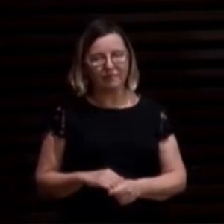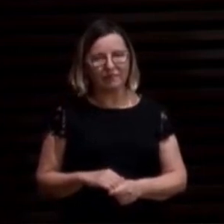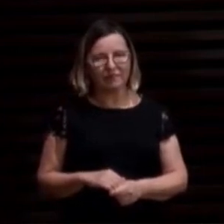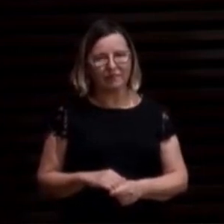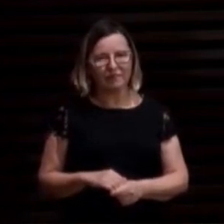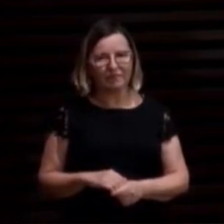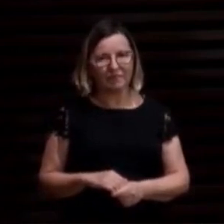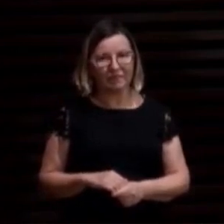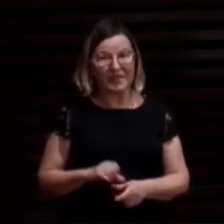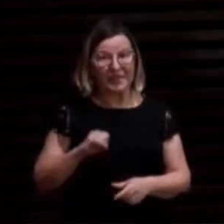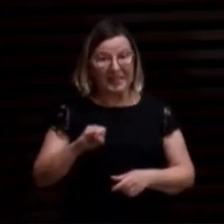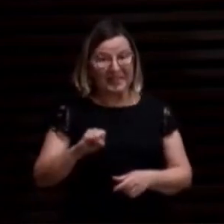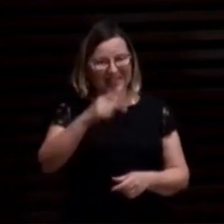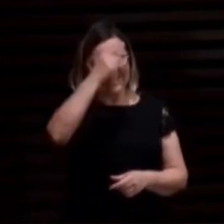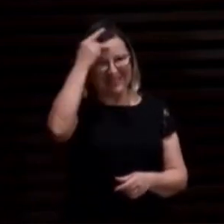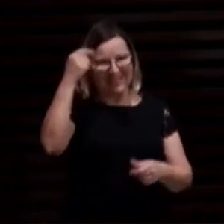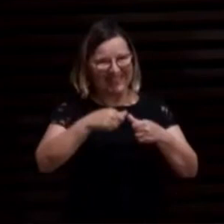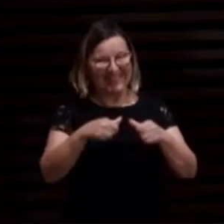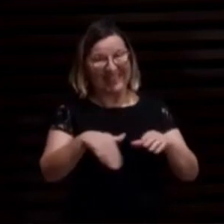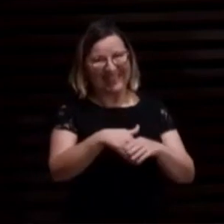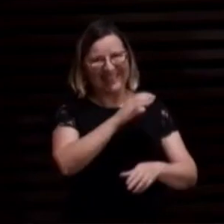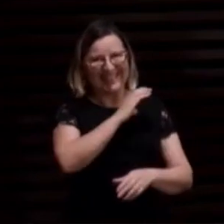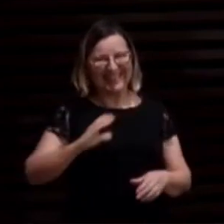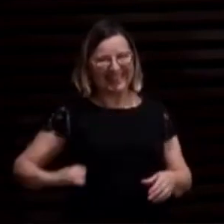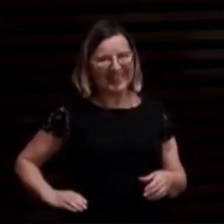Porque se alguém estiver em Cristo,